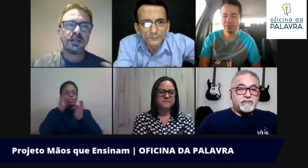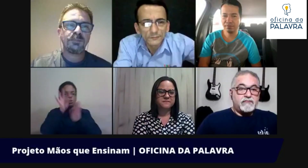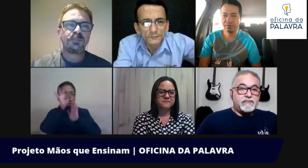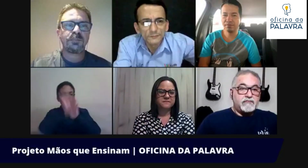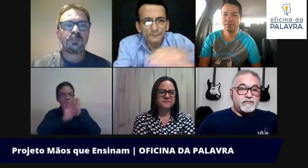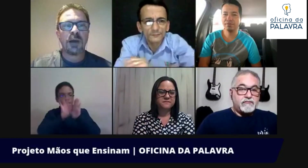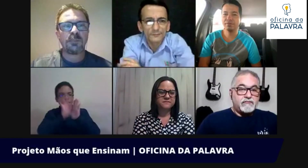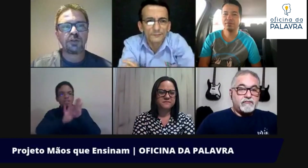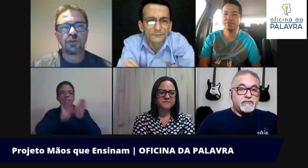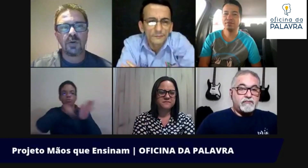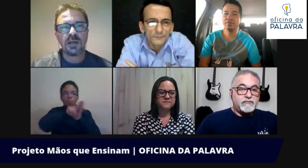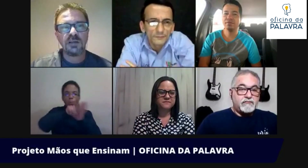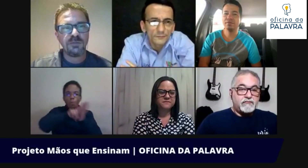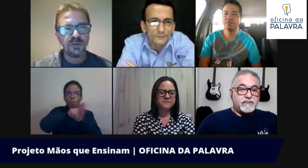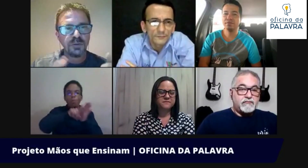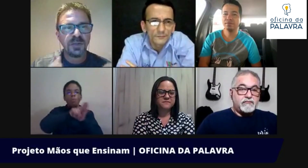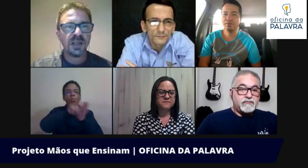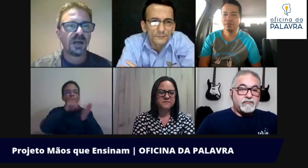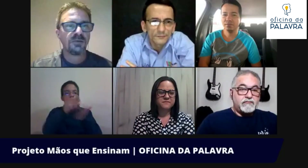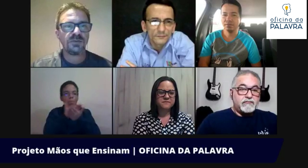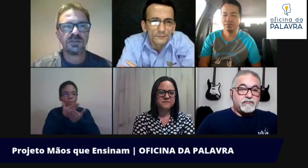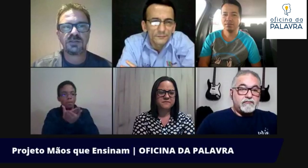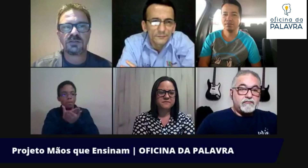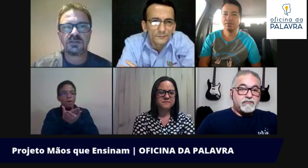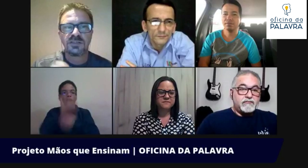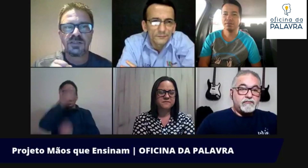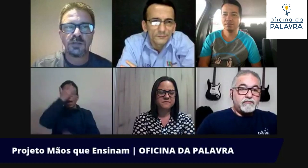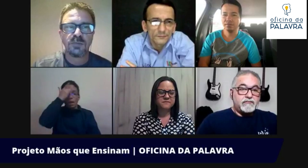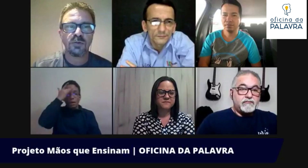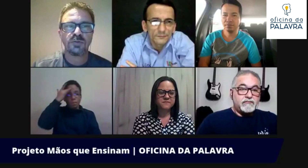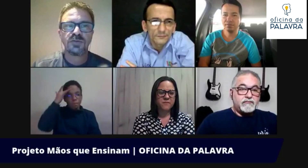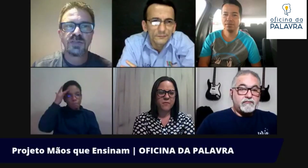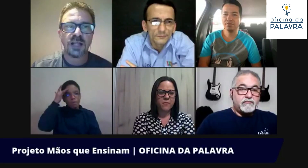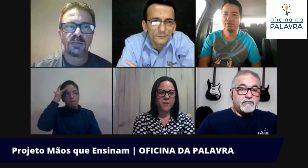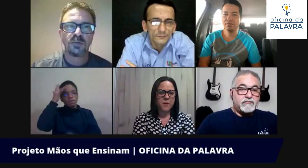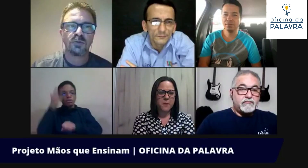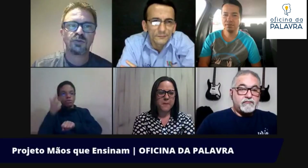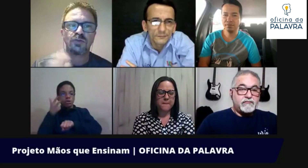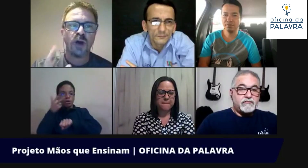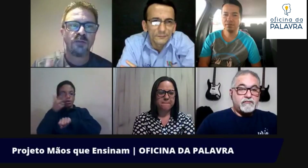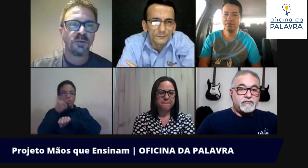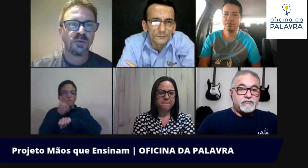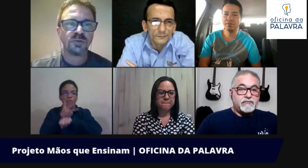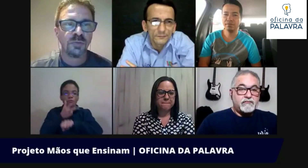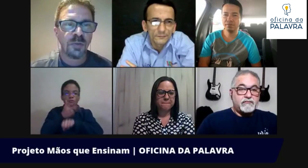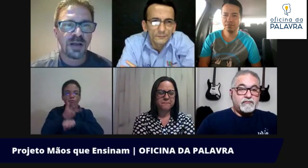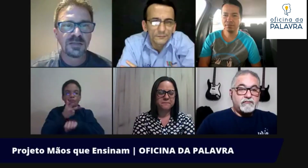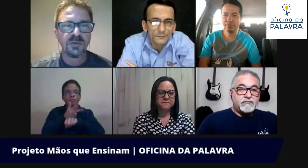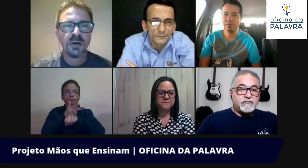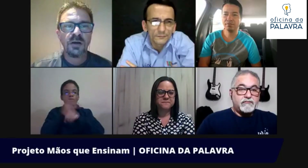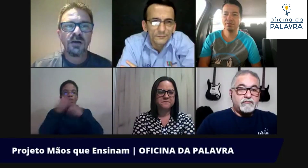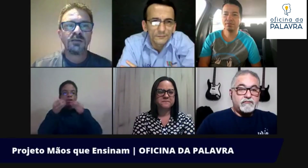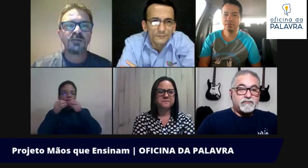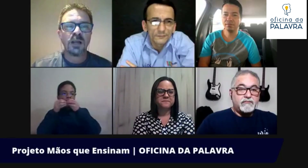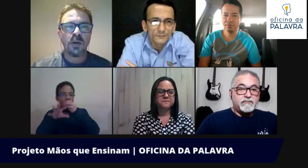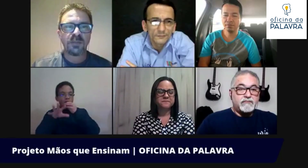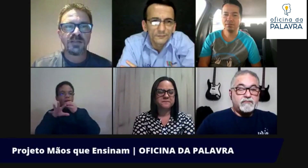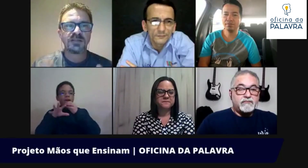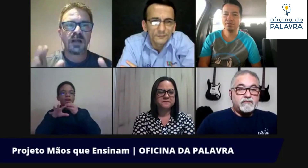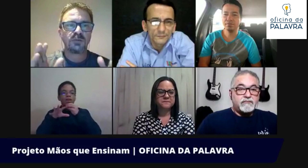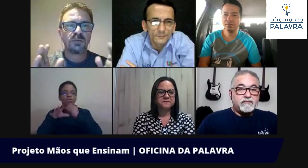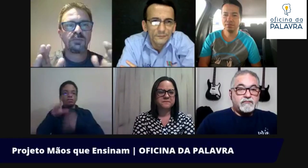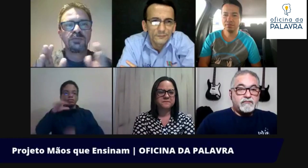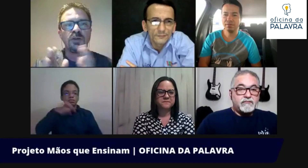e aí a pessoa, em vídeos pequenos, de 6 minutos, 7 minutos, 9 minutos no máximo, tem